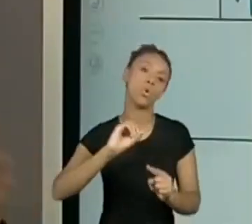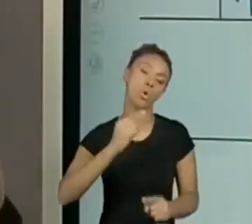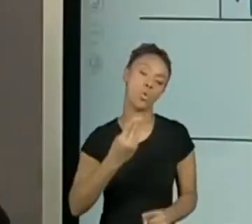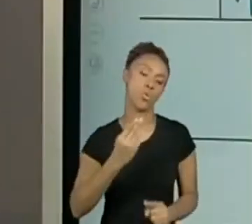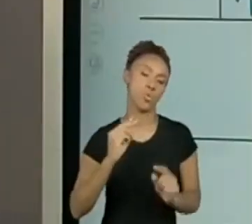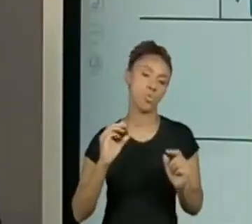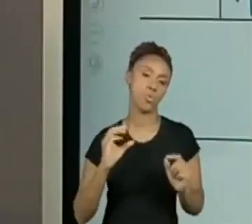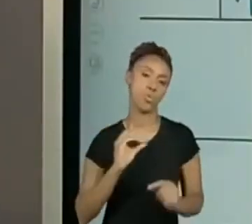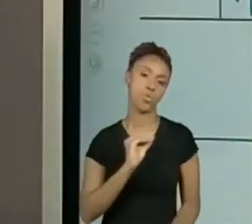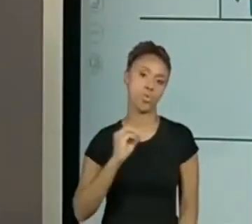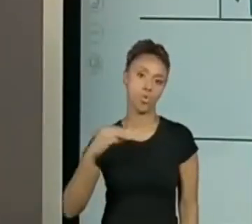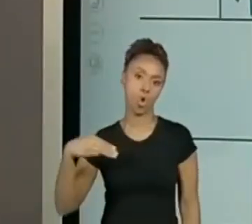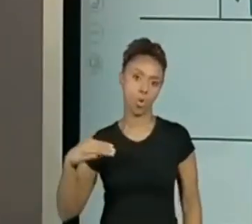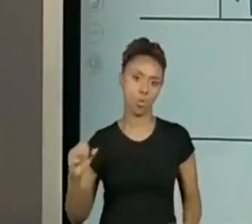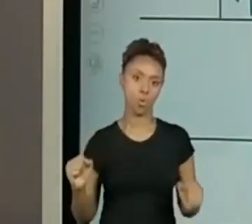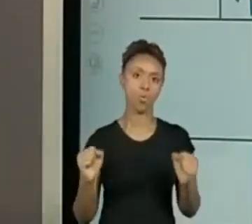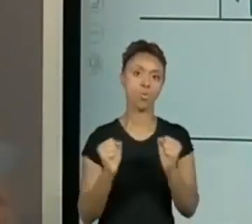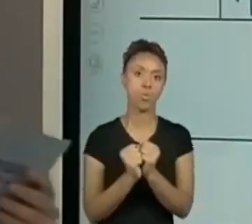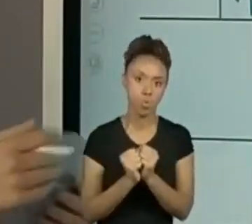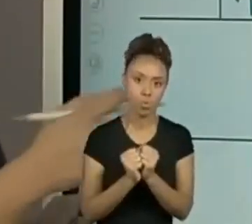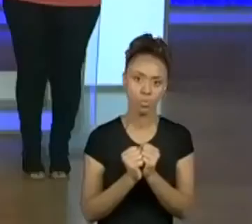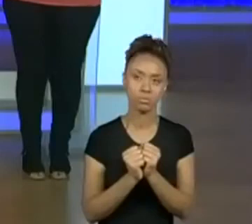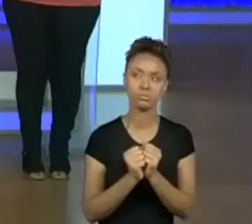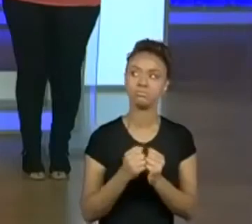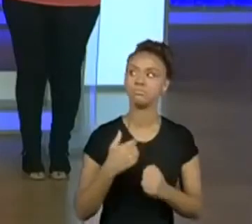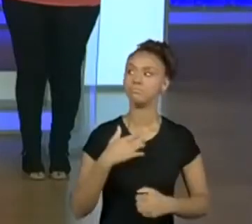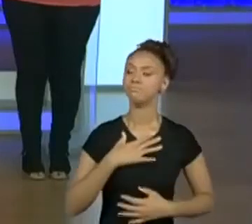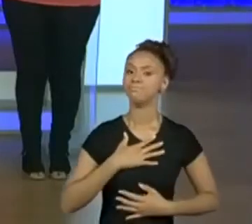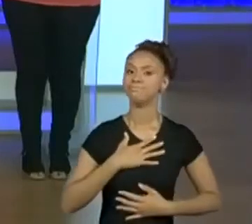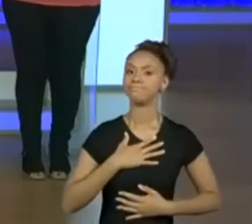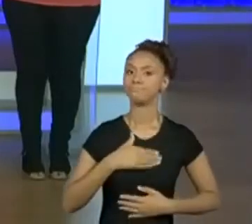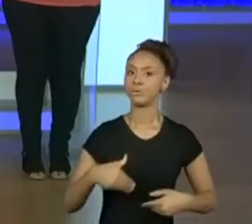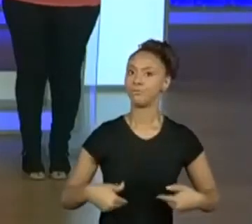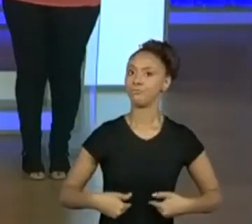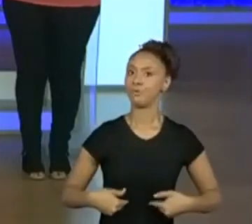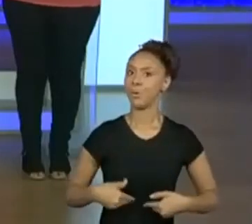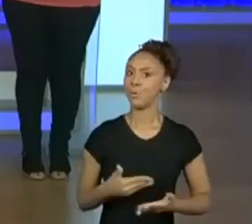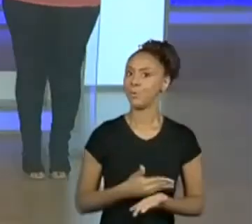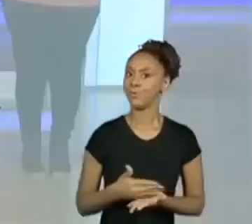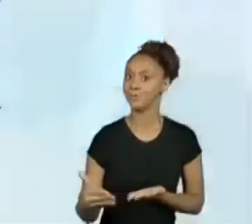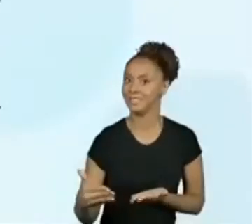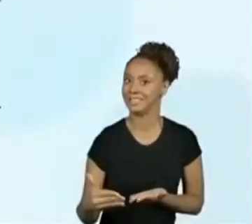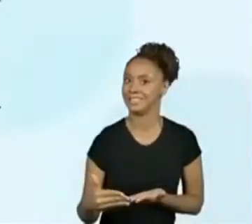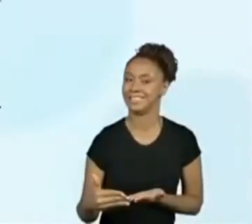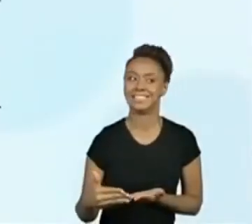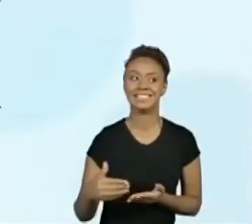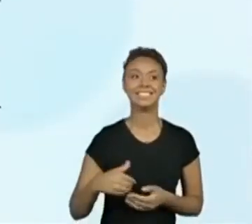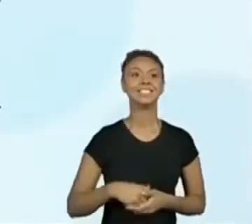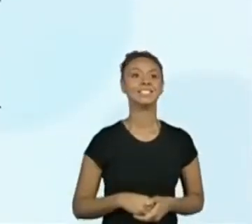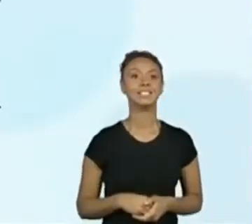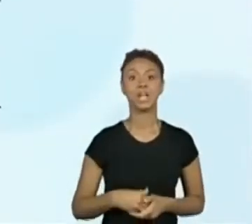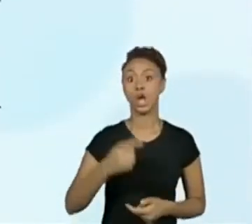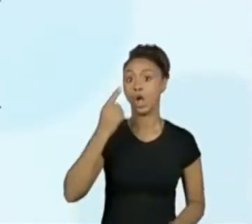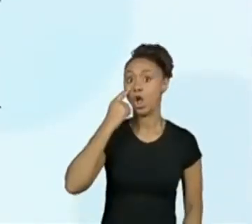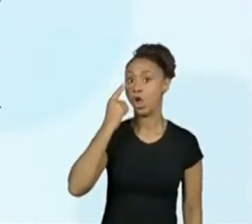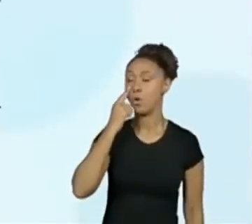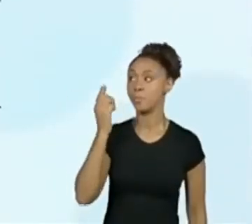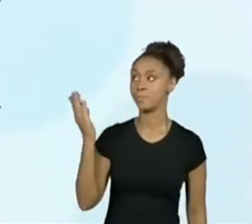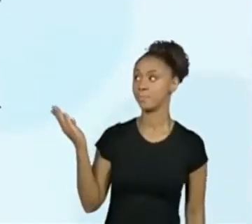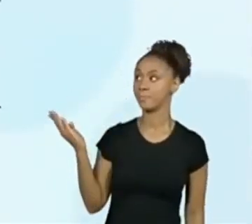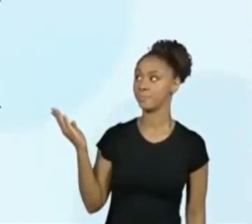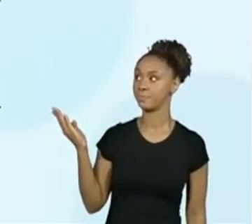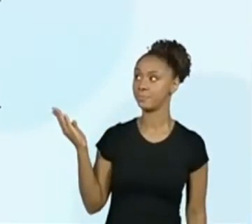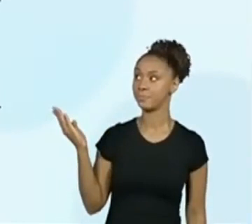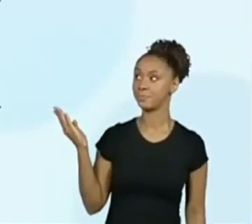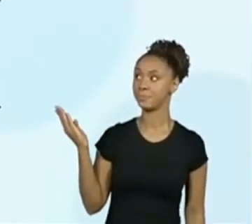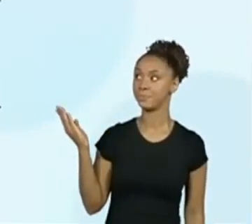Com. Porque já tá me dando fome. Com, olha com. Lá. Macarrão com. Acompanha a pro aqui.